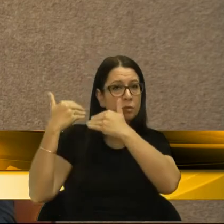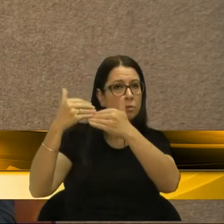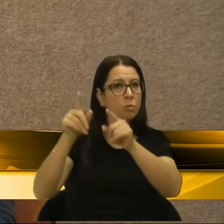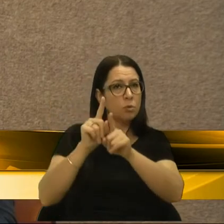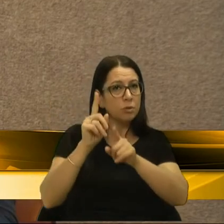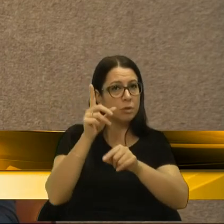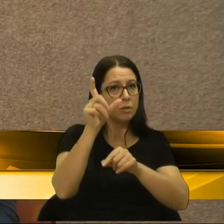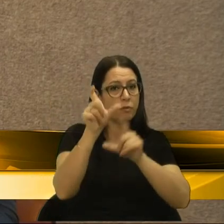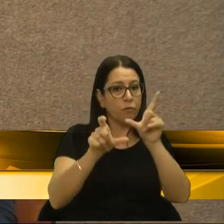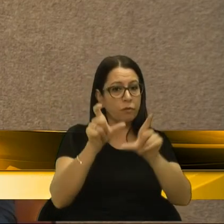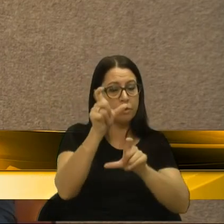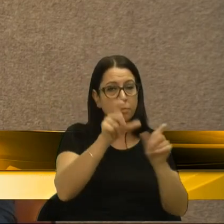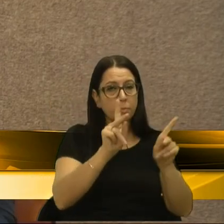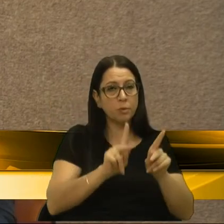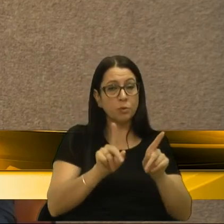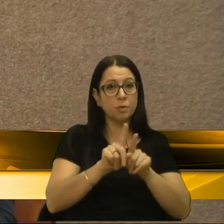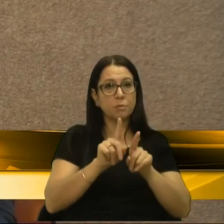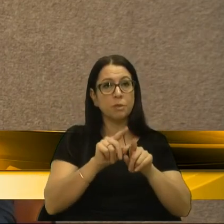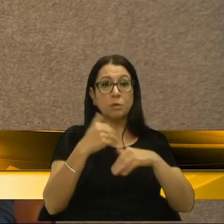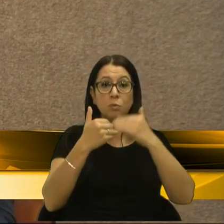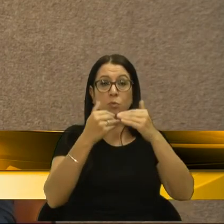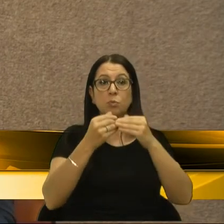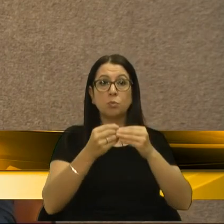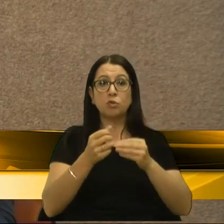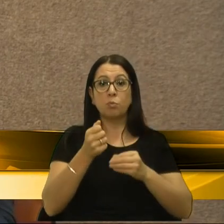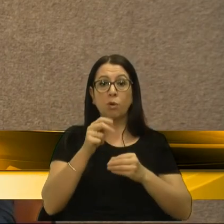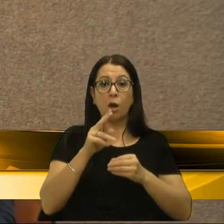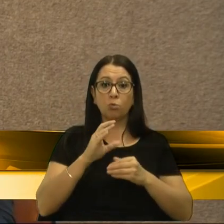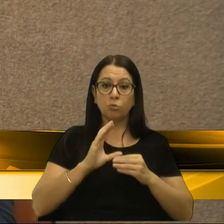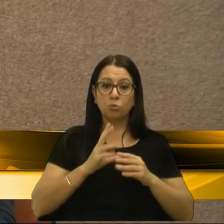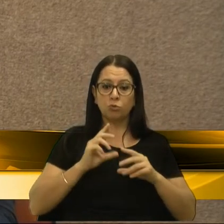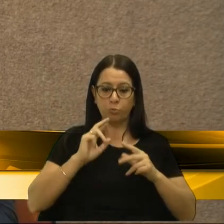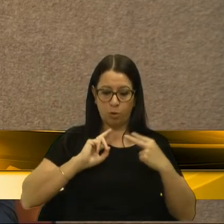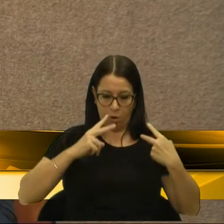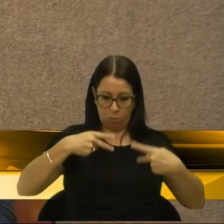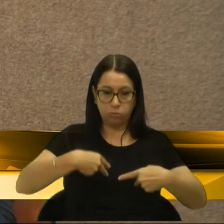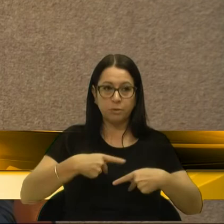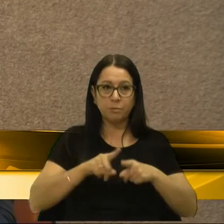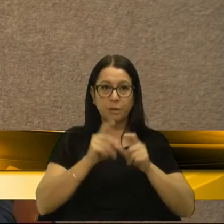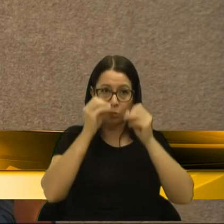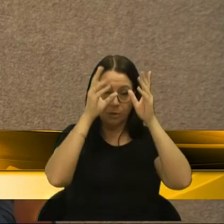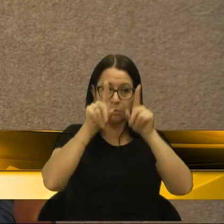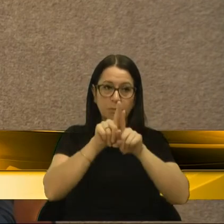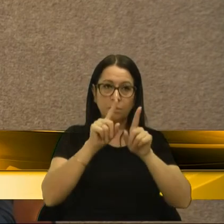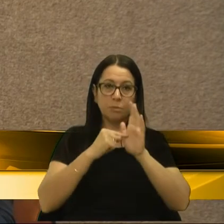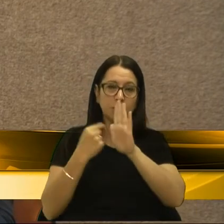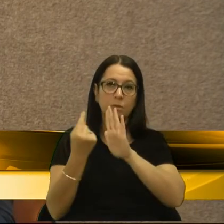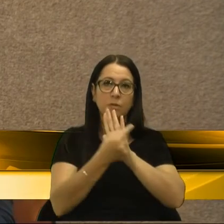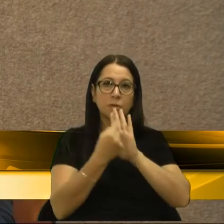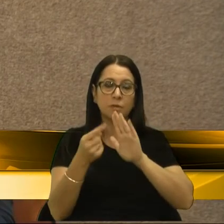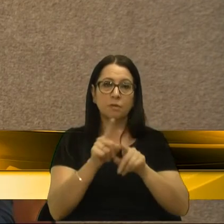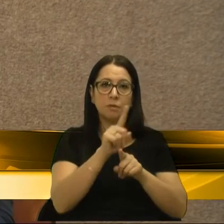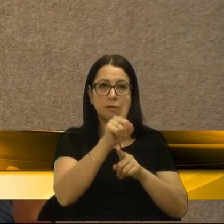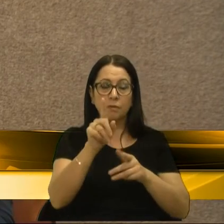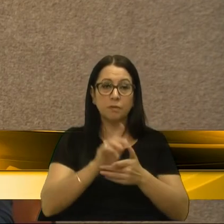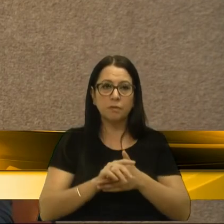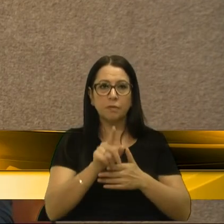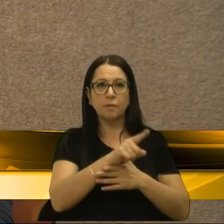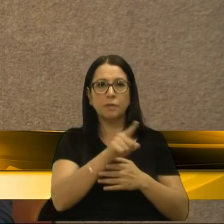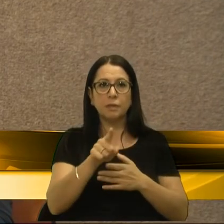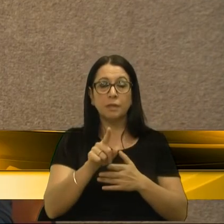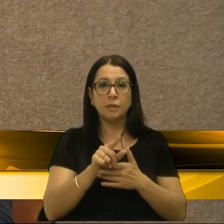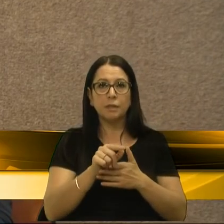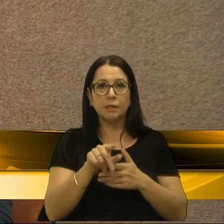desenvolvimento individual, no que tange ao seu autoconhecimento e evolução interior, mas também enfatizar os seus preceitos de culto e aceitação